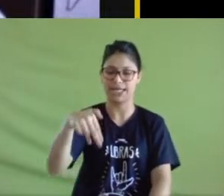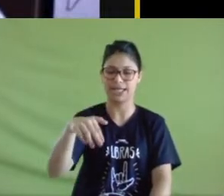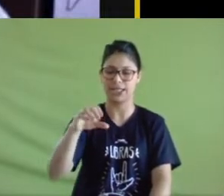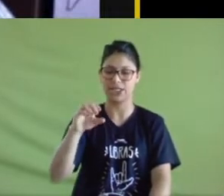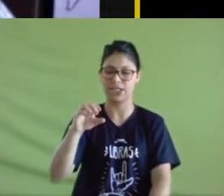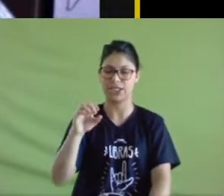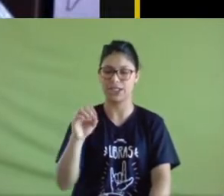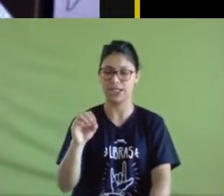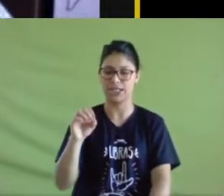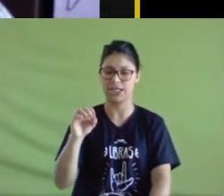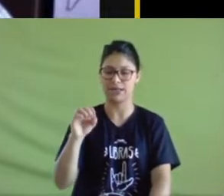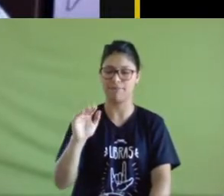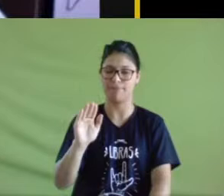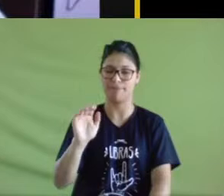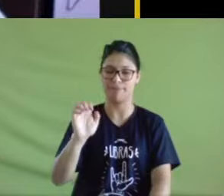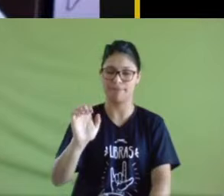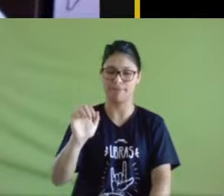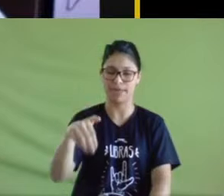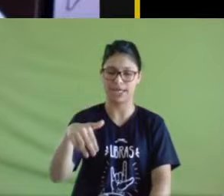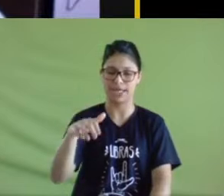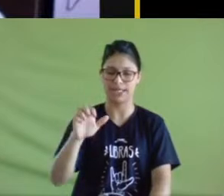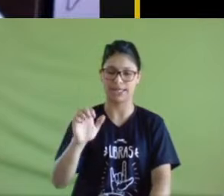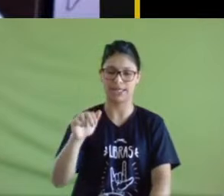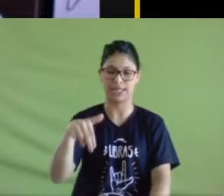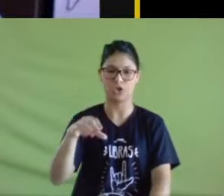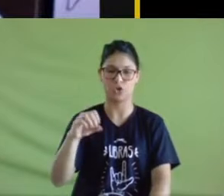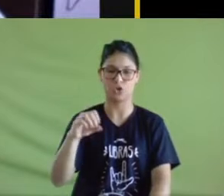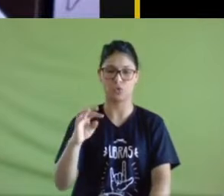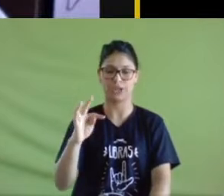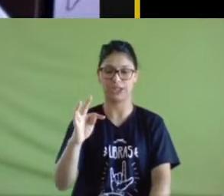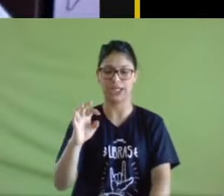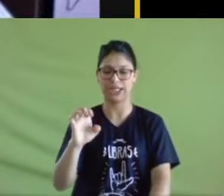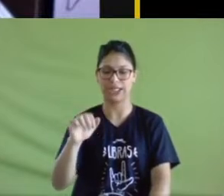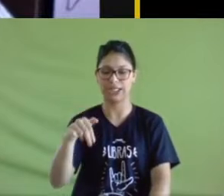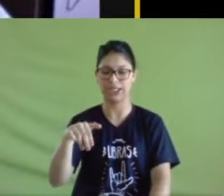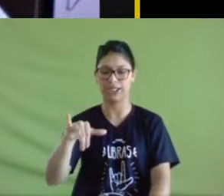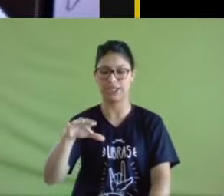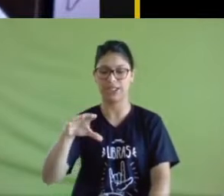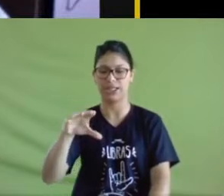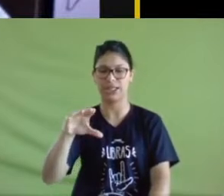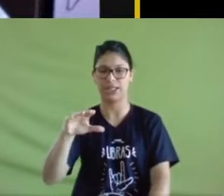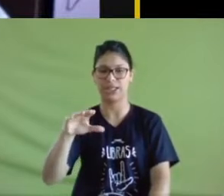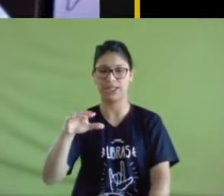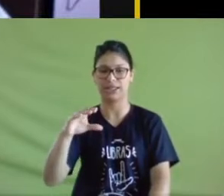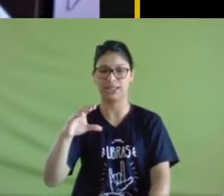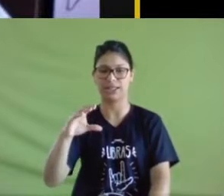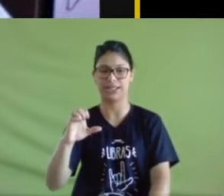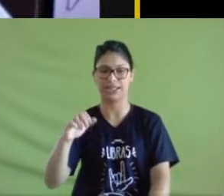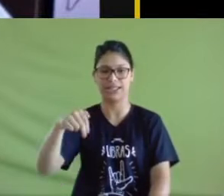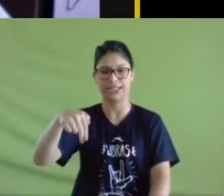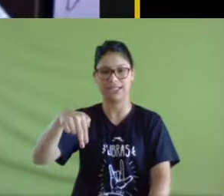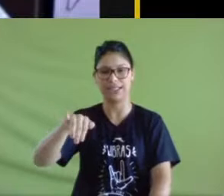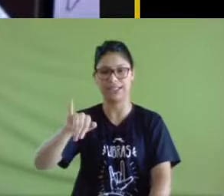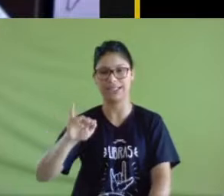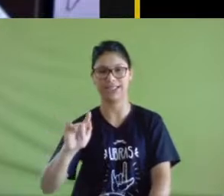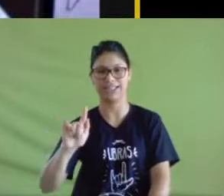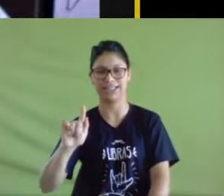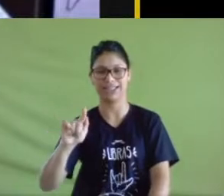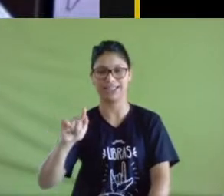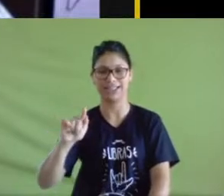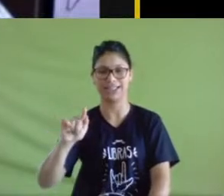e o que os romanos chamaram ars memorativa, ou uma arte memorativa, uma arte da